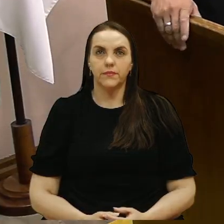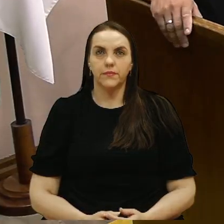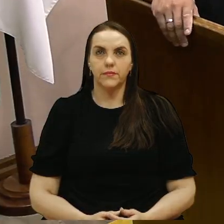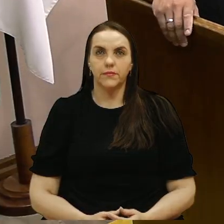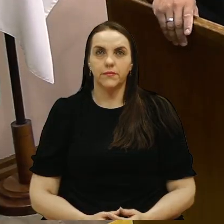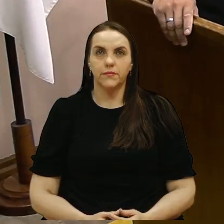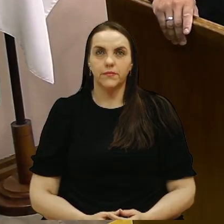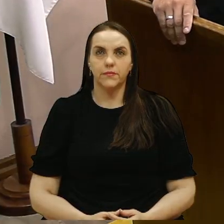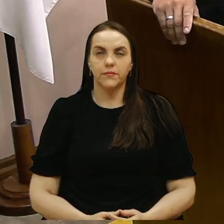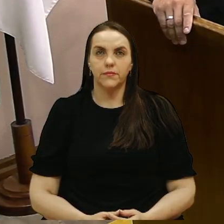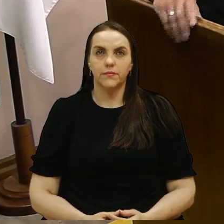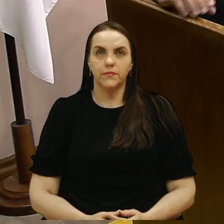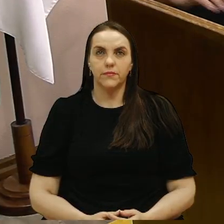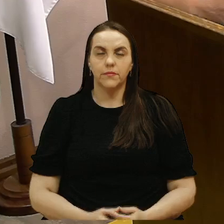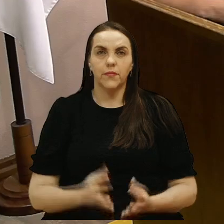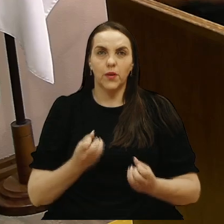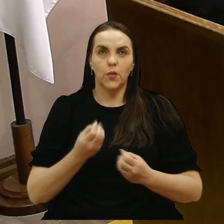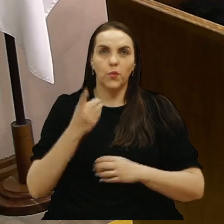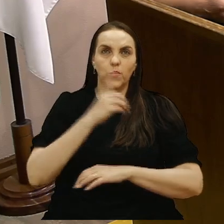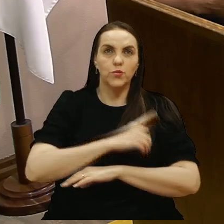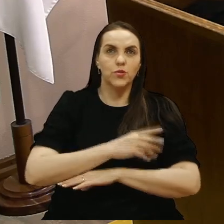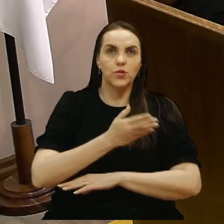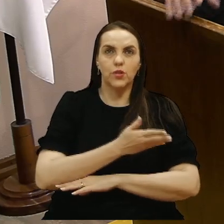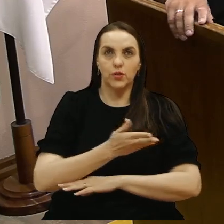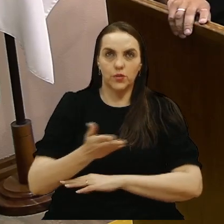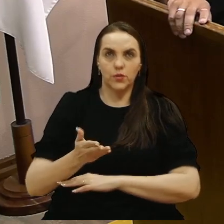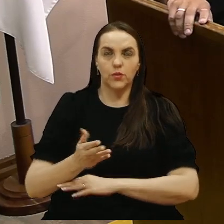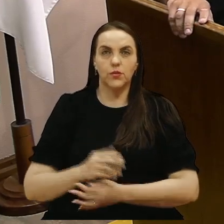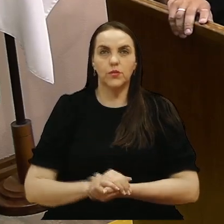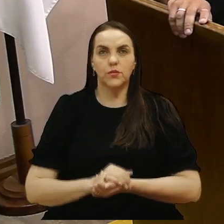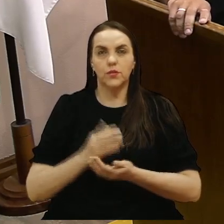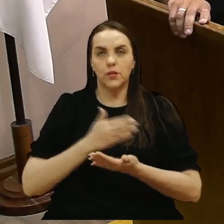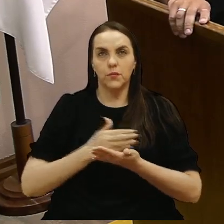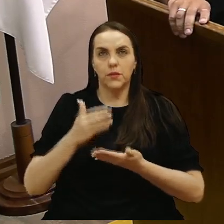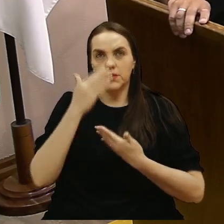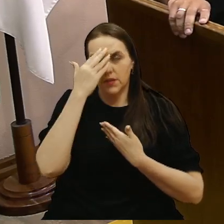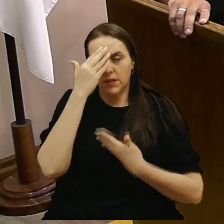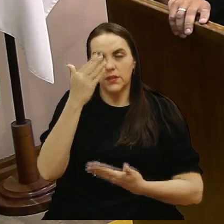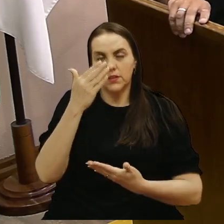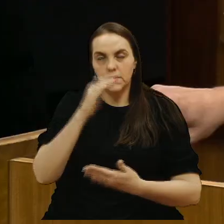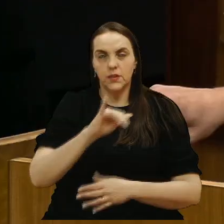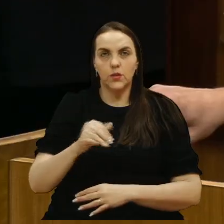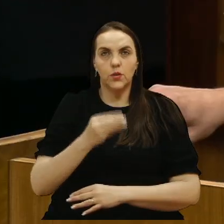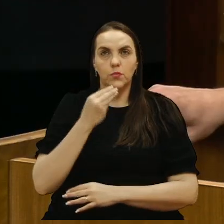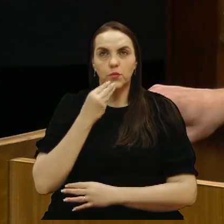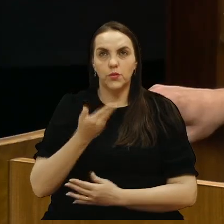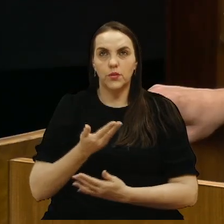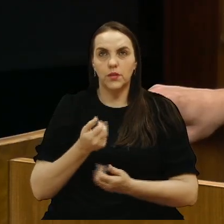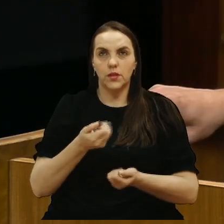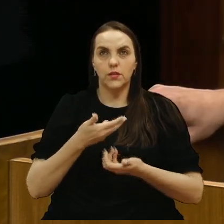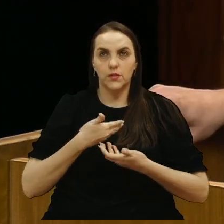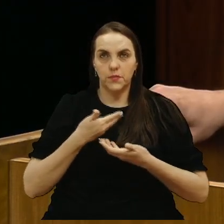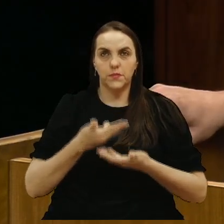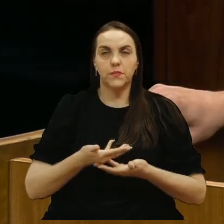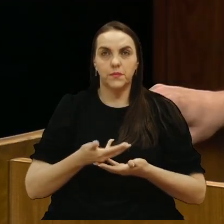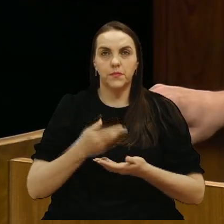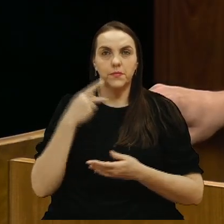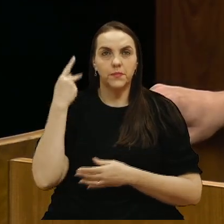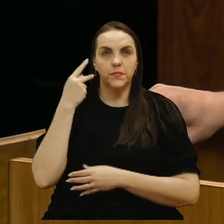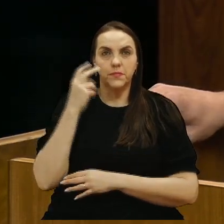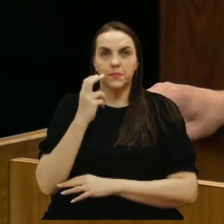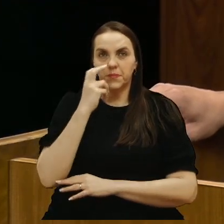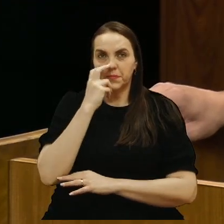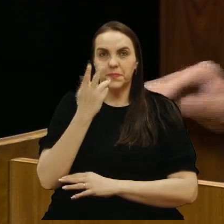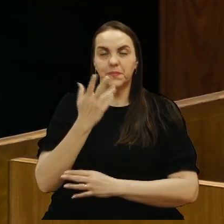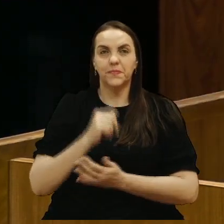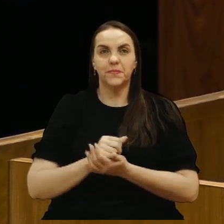Bom dia a todos. Quero começar agradecendo a oportunidade dada pela vereadora Andressa